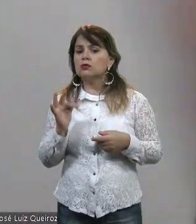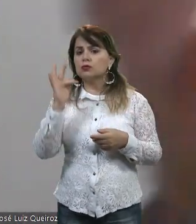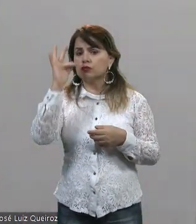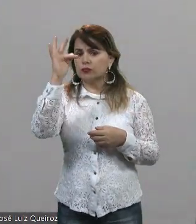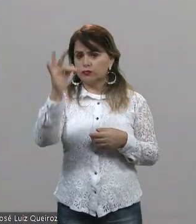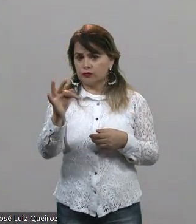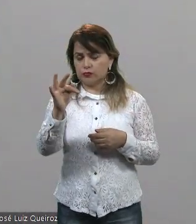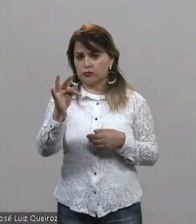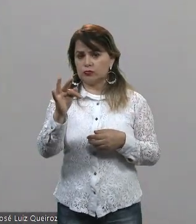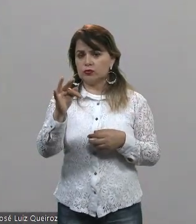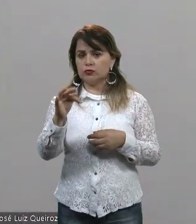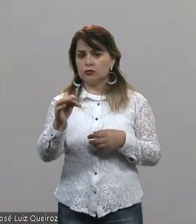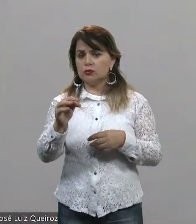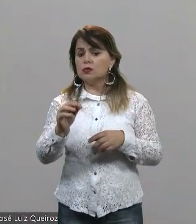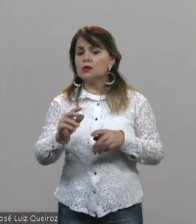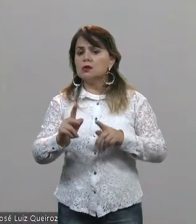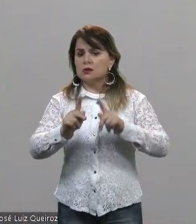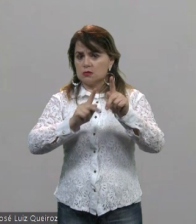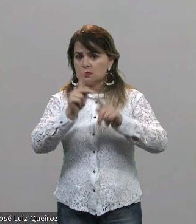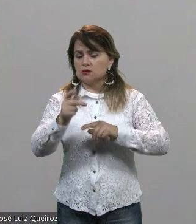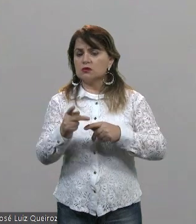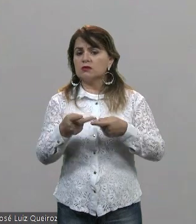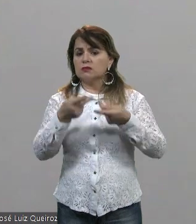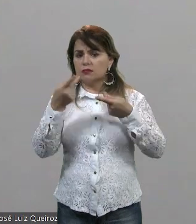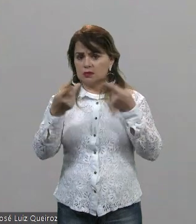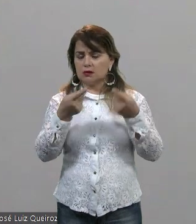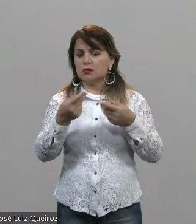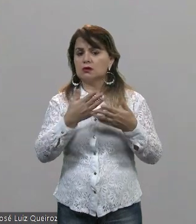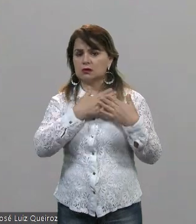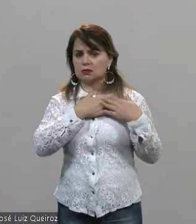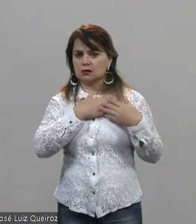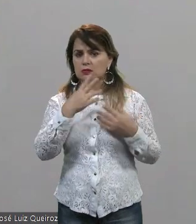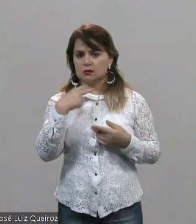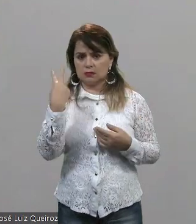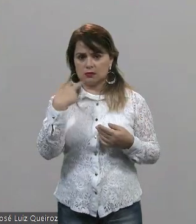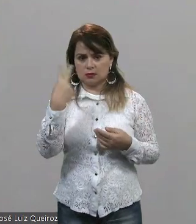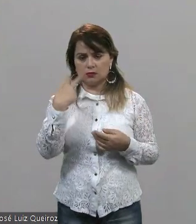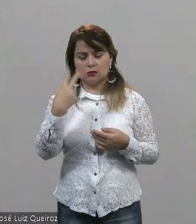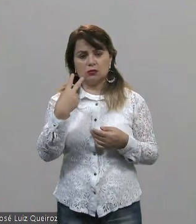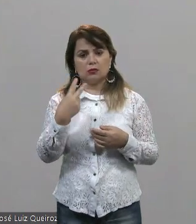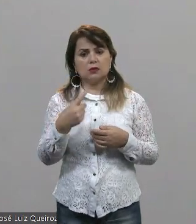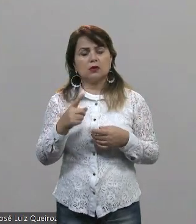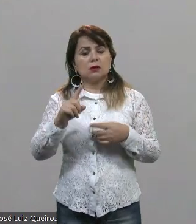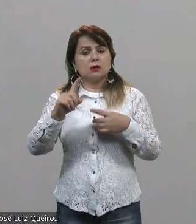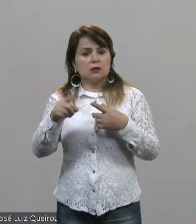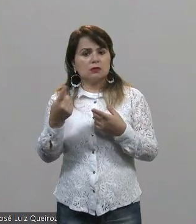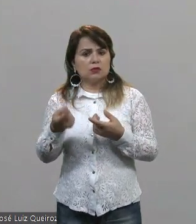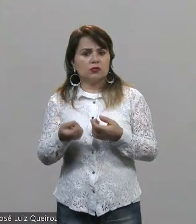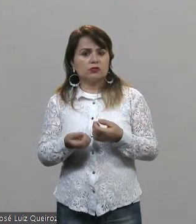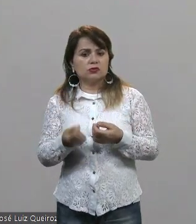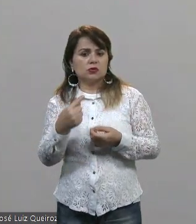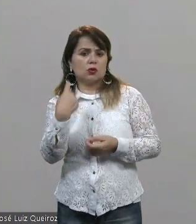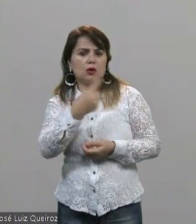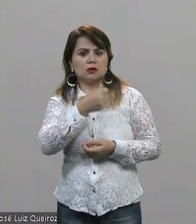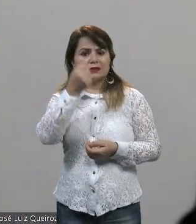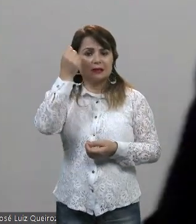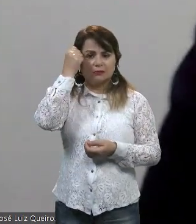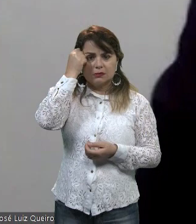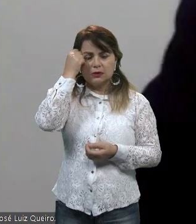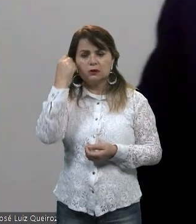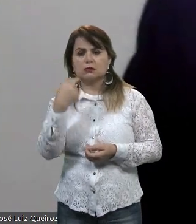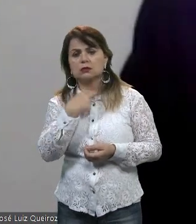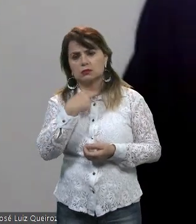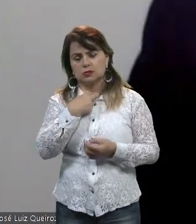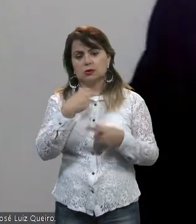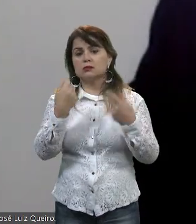administração joga no nosso colo aqui, mas criarmos um fato que depois não dê para voltar atrás. O servidor vai criar uma expectativa e não vai